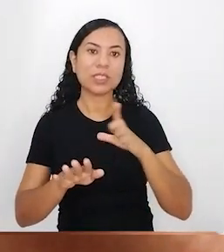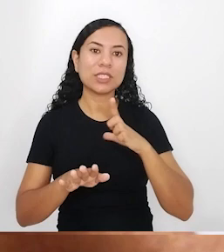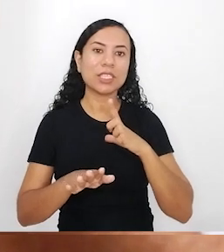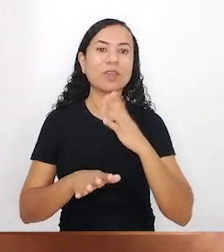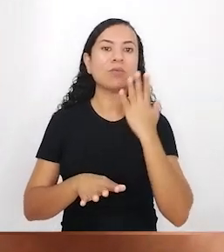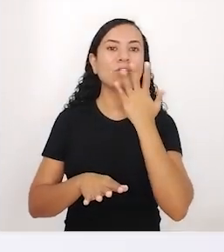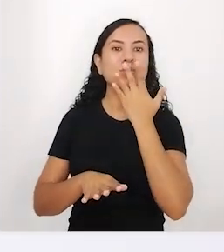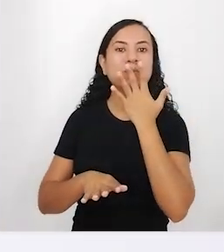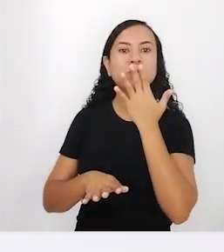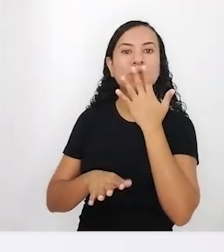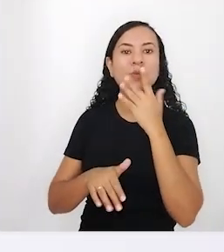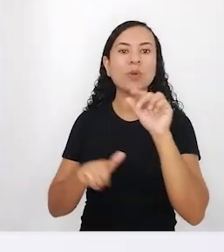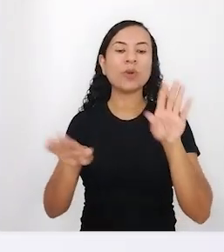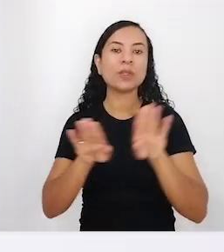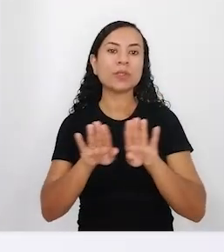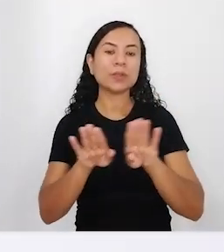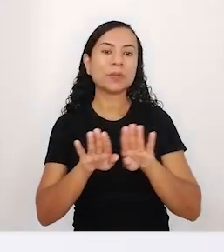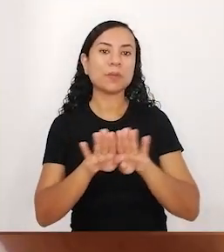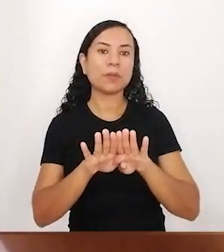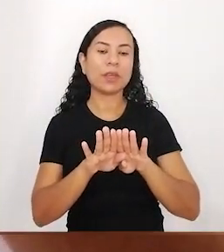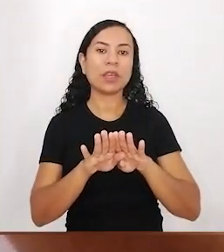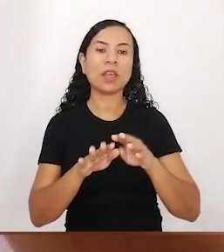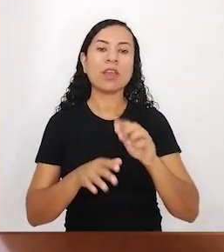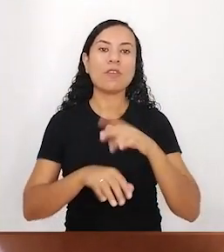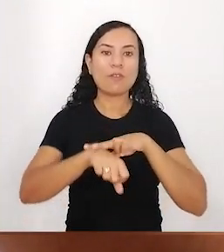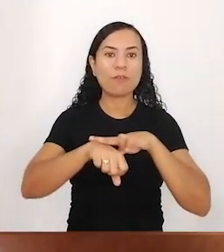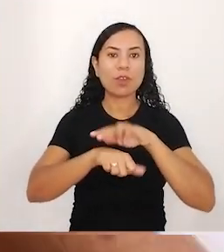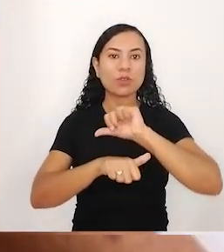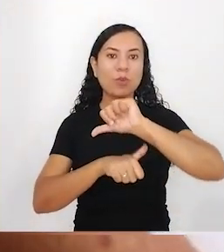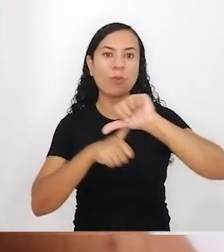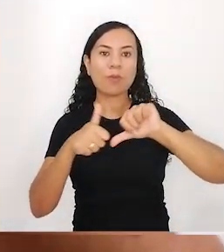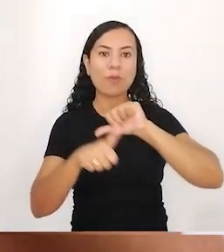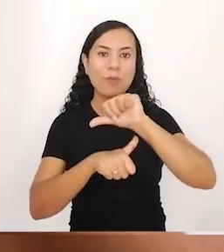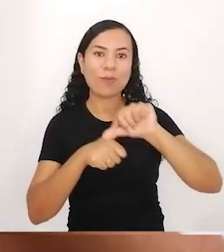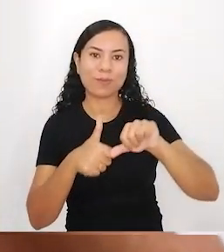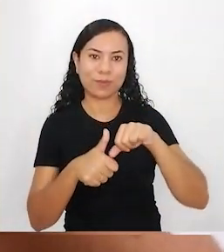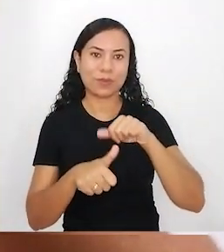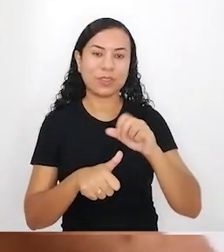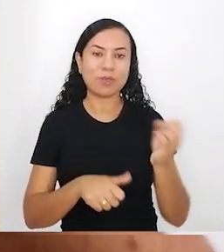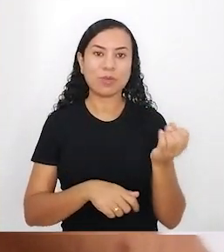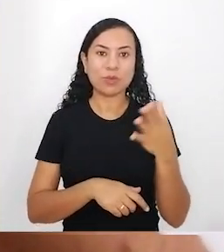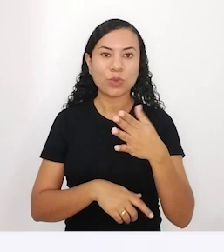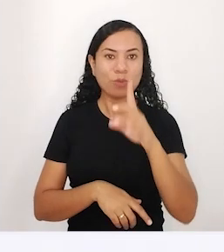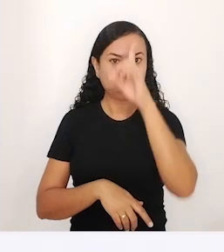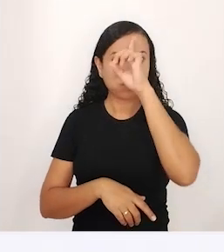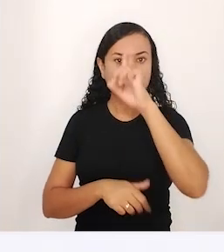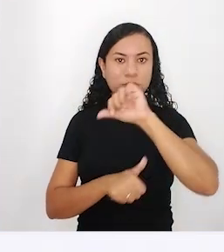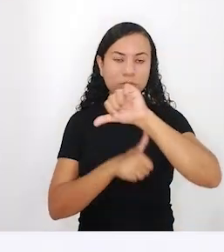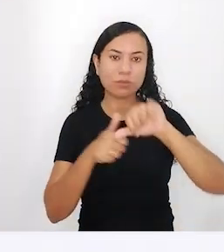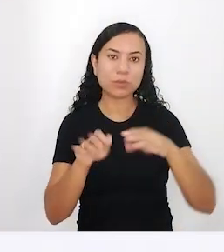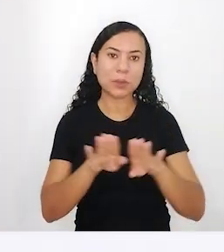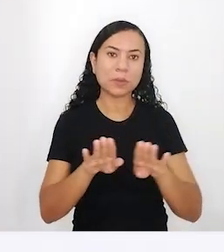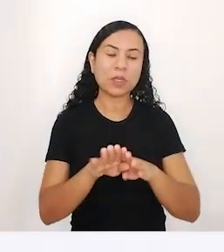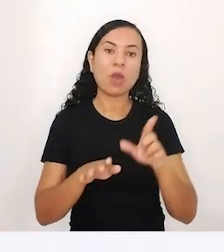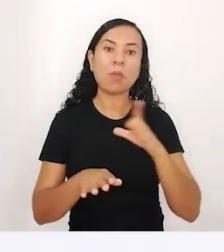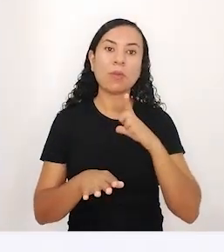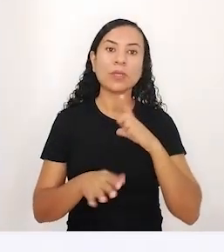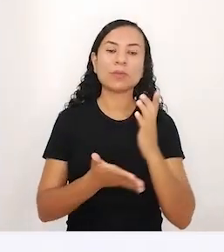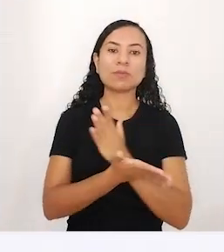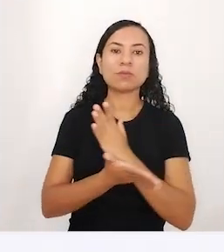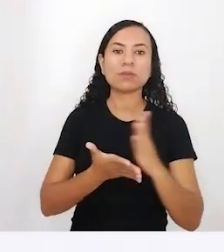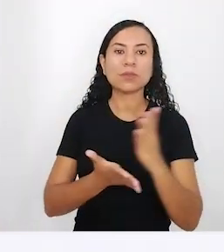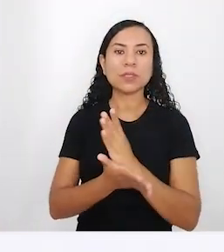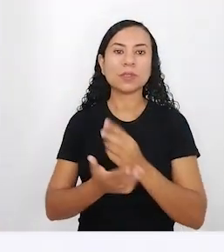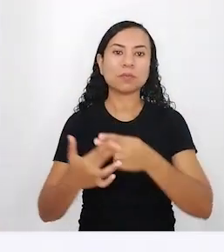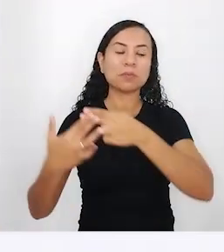coloração verde aos frutos, é degradada. Ocorre a produção de carotenoides e antocianinas, que são responsáveis pelas cores